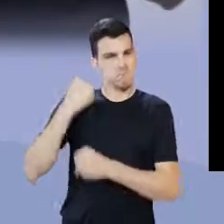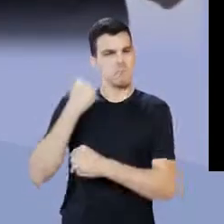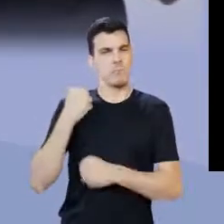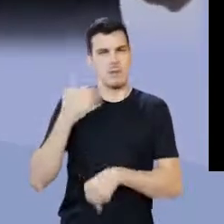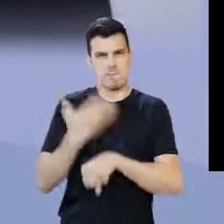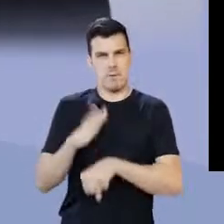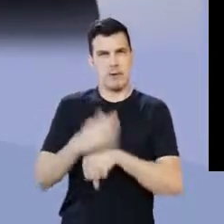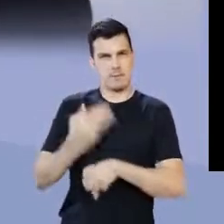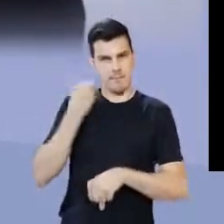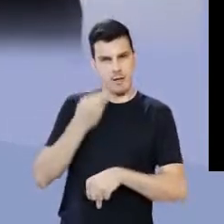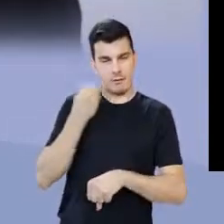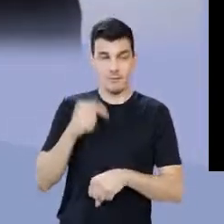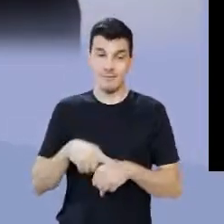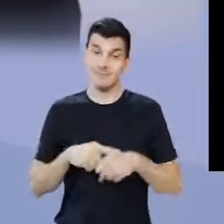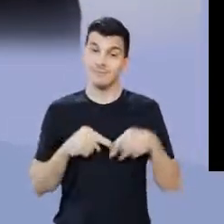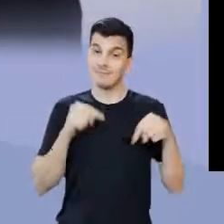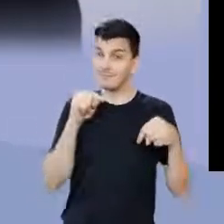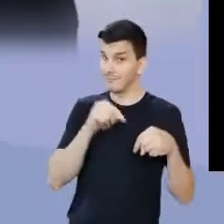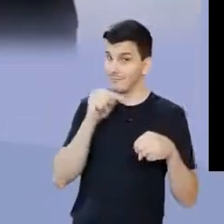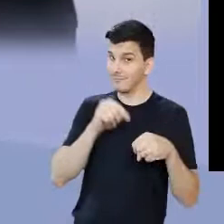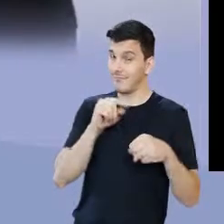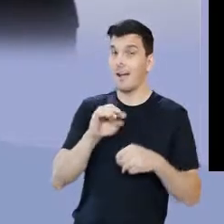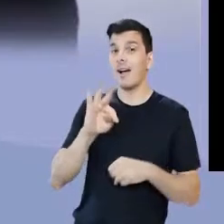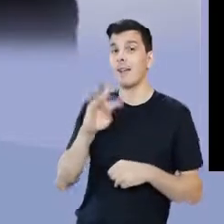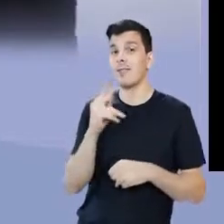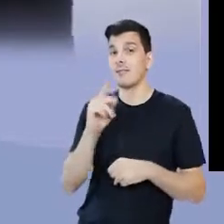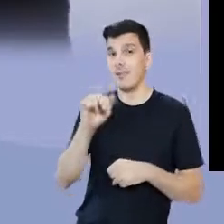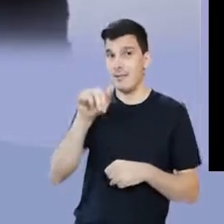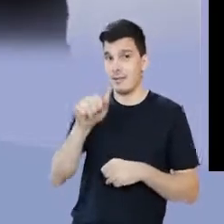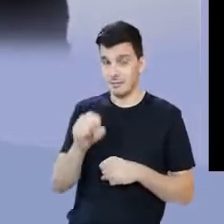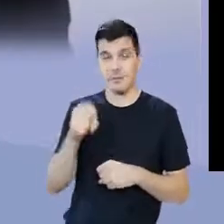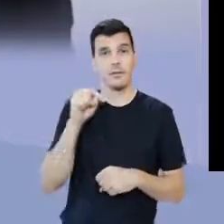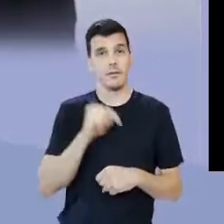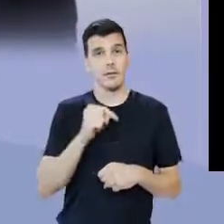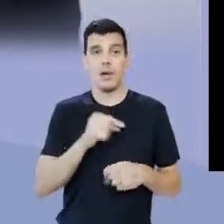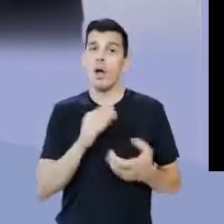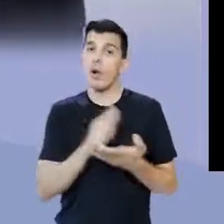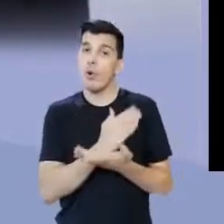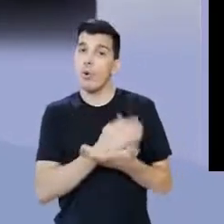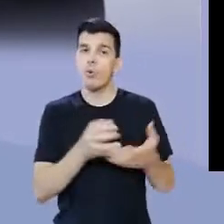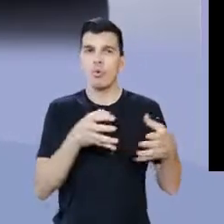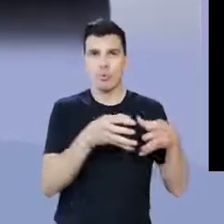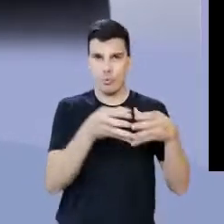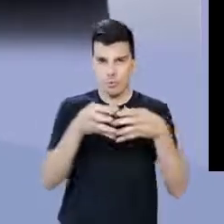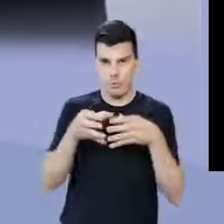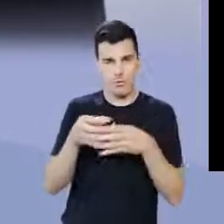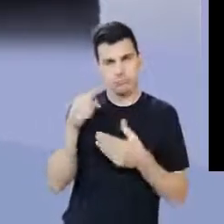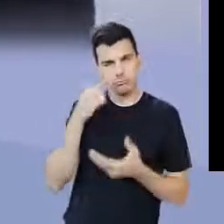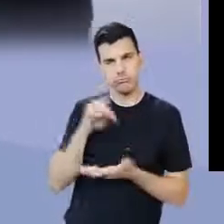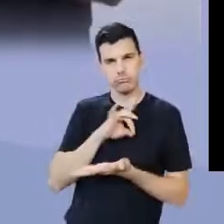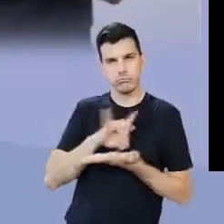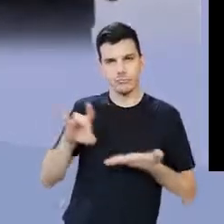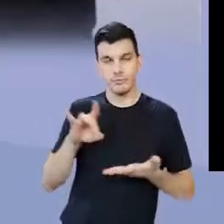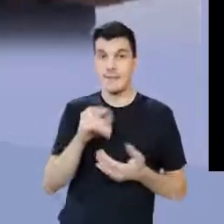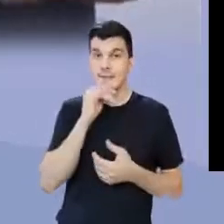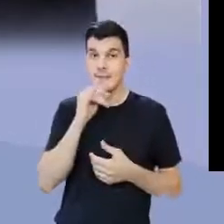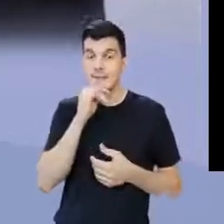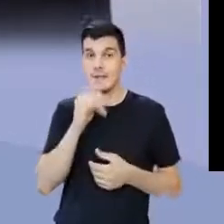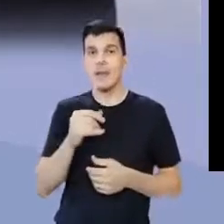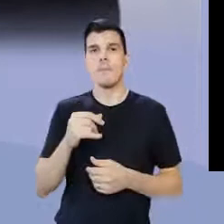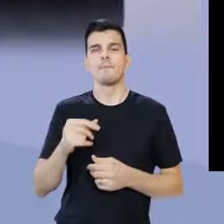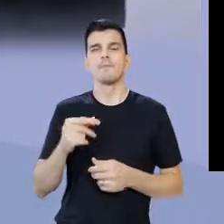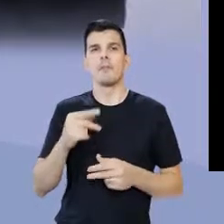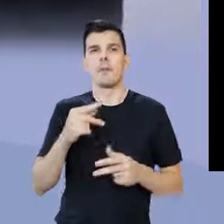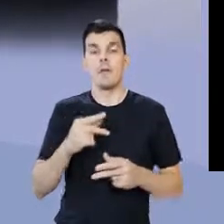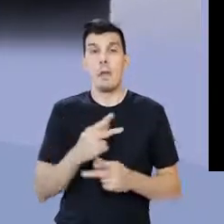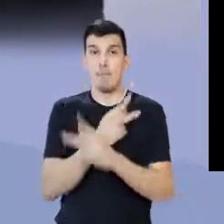militar. Acontece que Atenas, ela via em alguns grupos inimigos, como os persas. Só que os